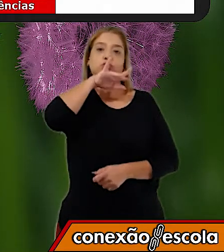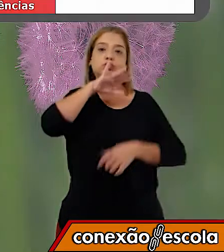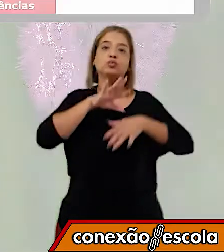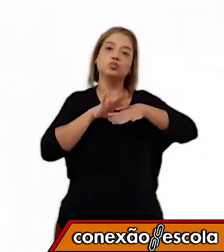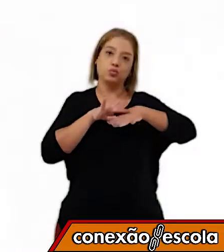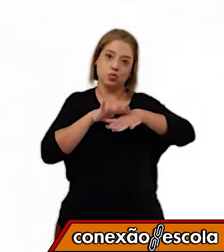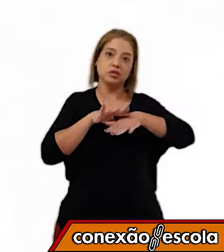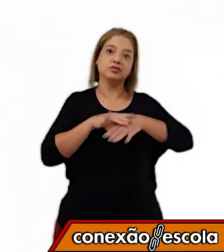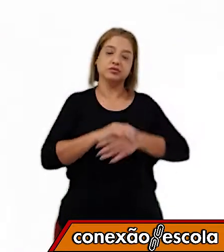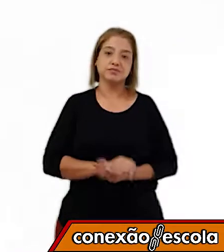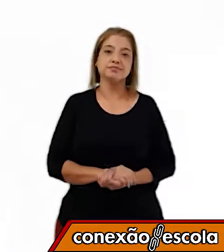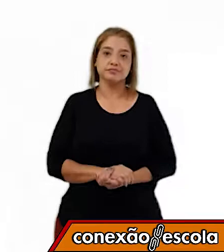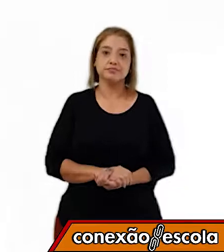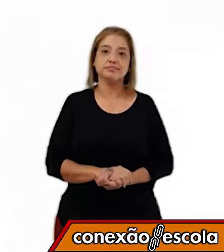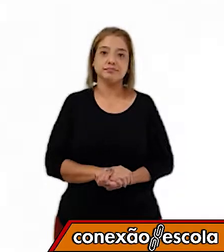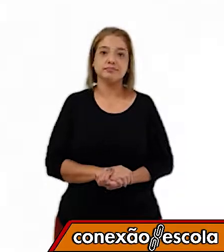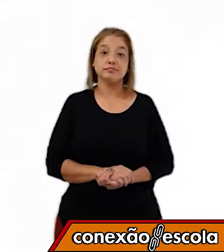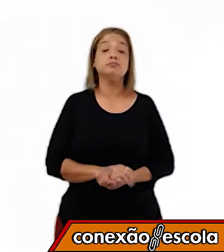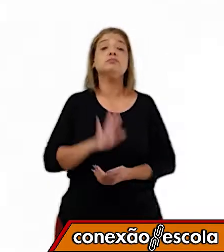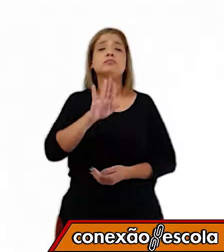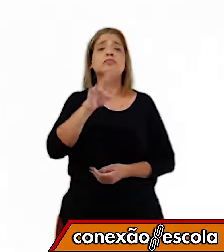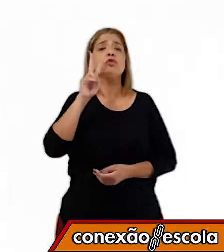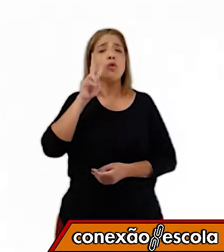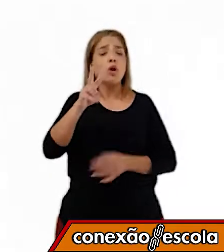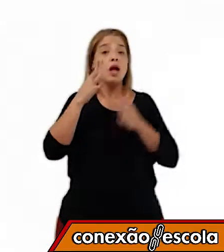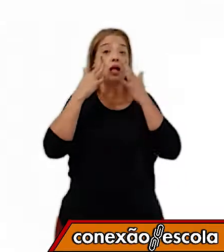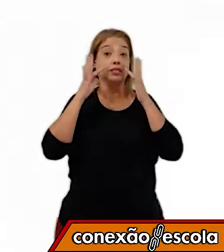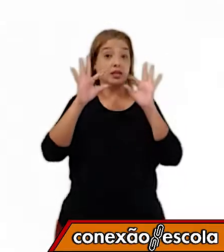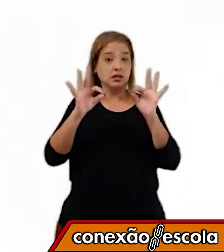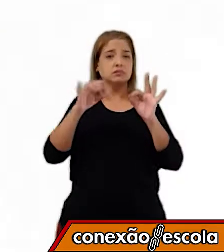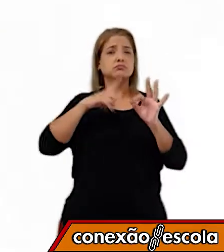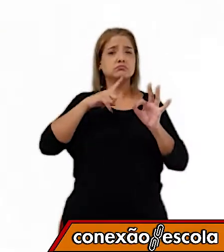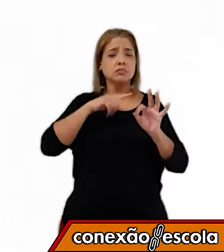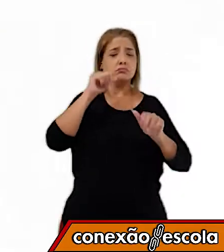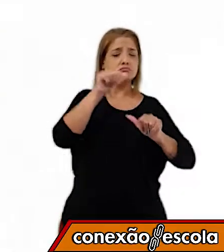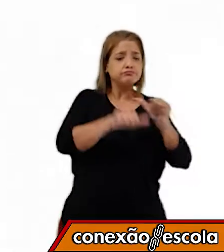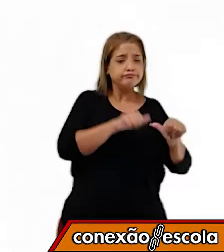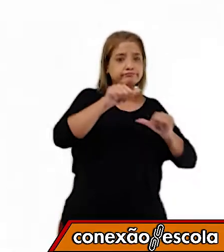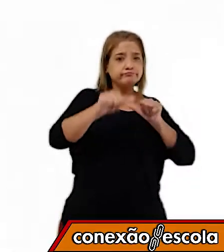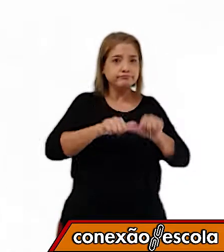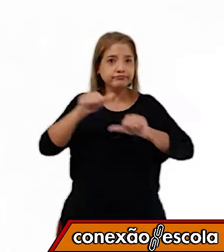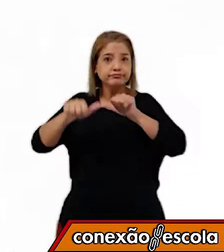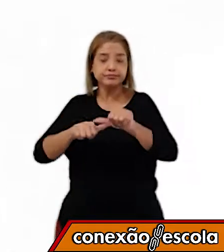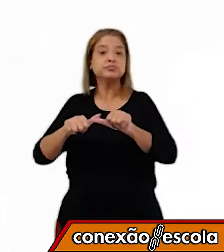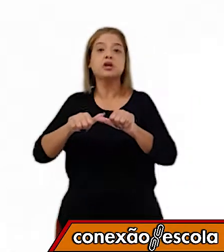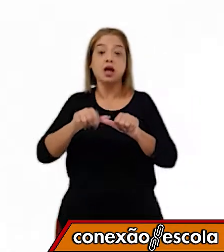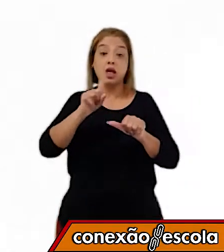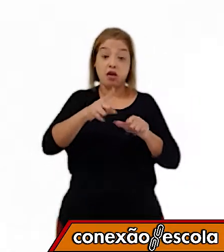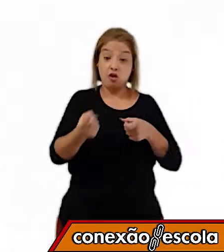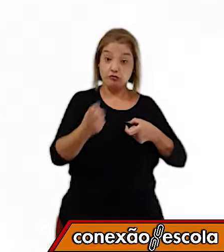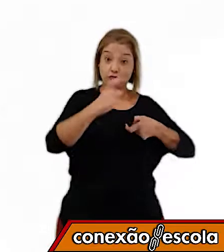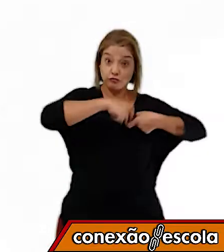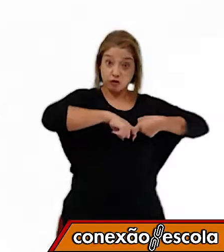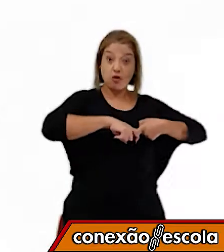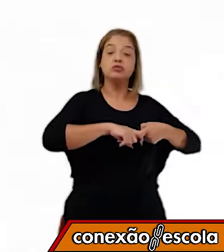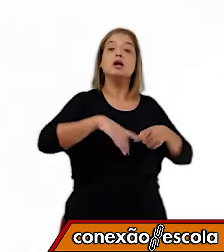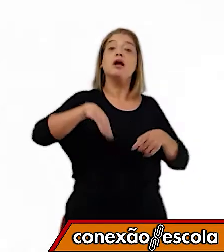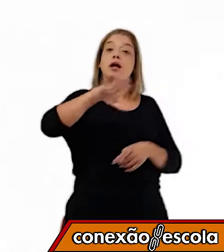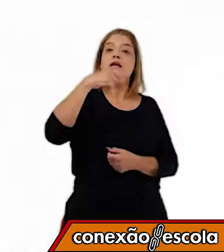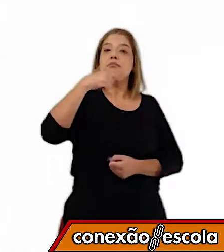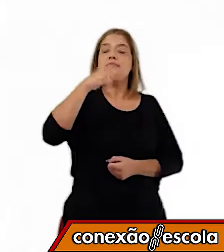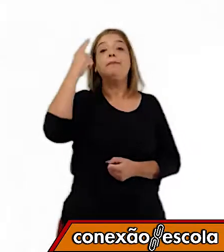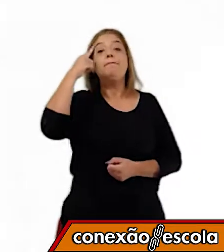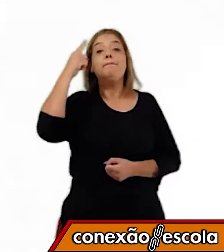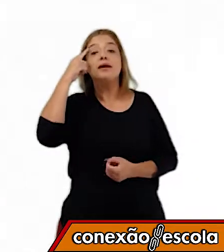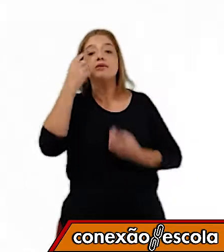Atenção, hein? Como algumas matérias possuem mudanças irreversíveis, é importante pensarmos bem no nosso consumo